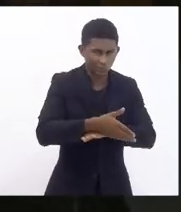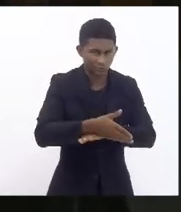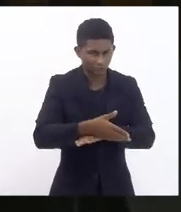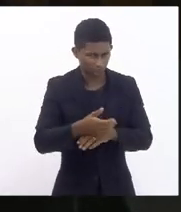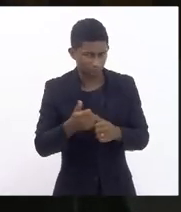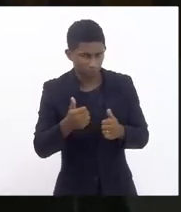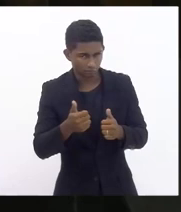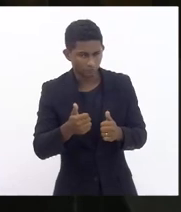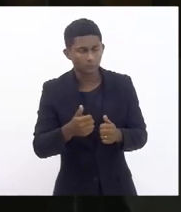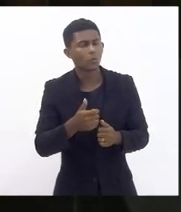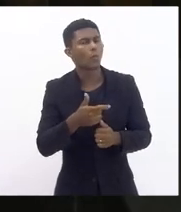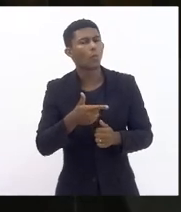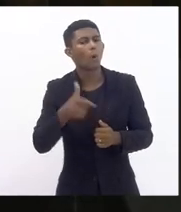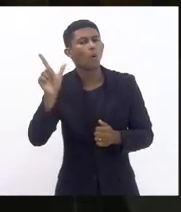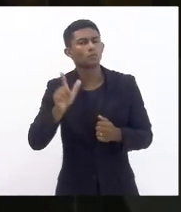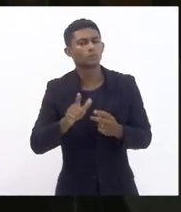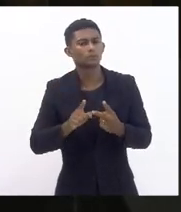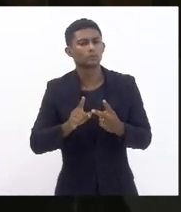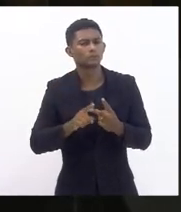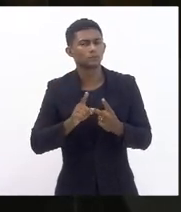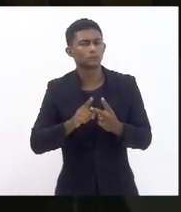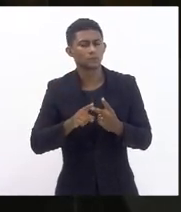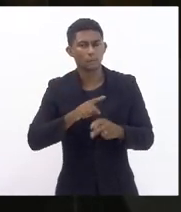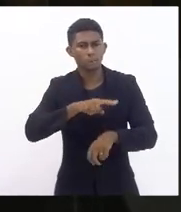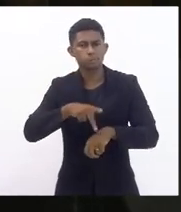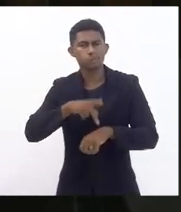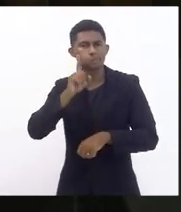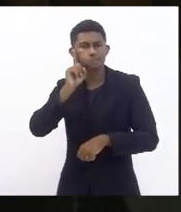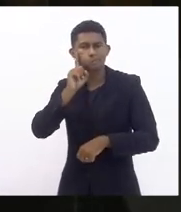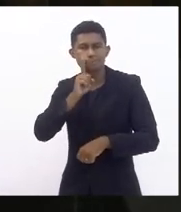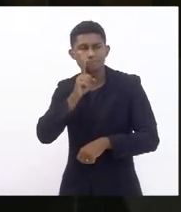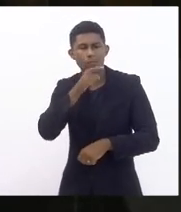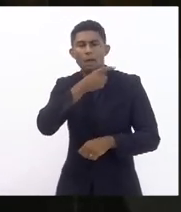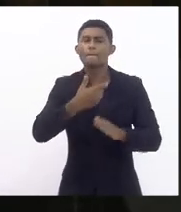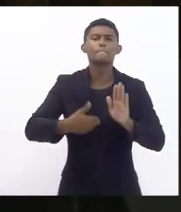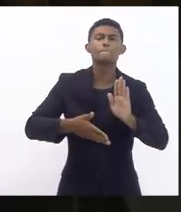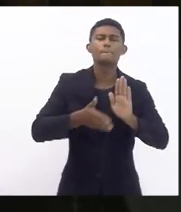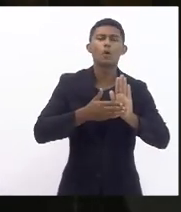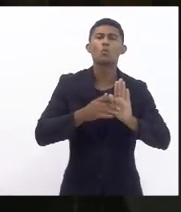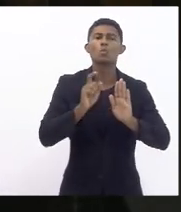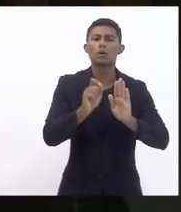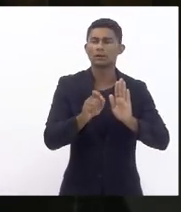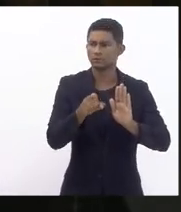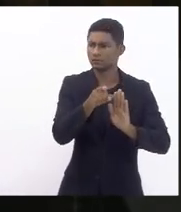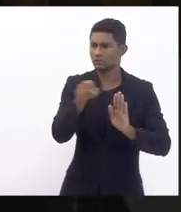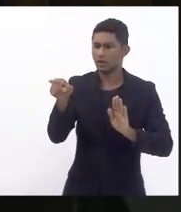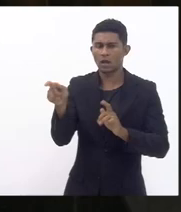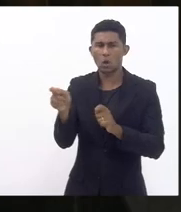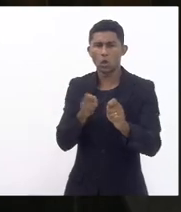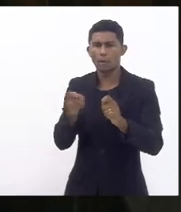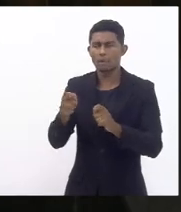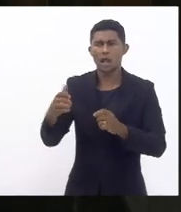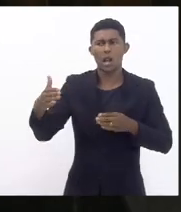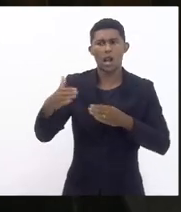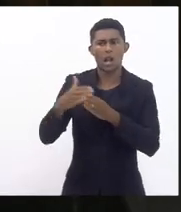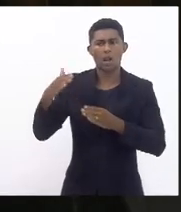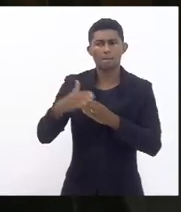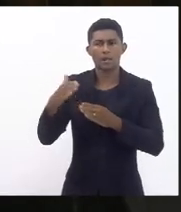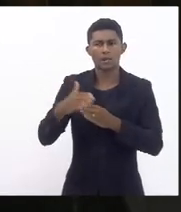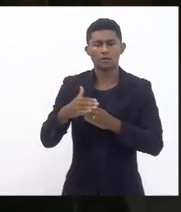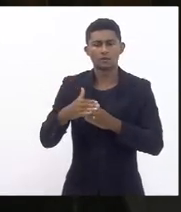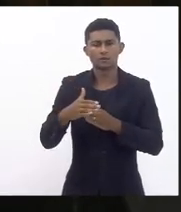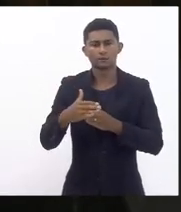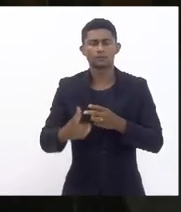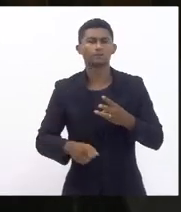império, que é o americano, propõe as barreiras econômicas. E o terceiro